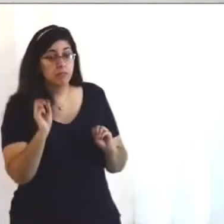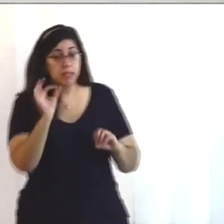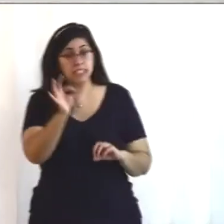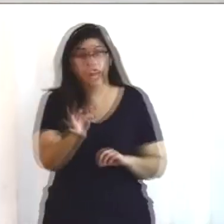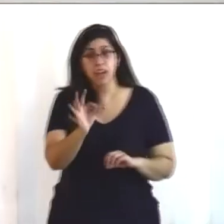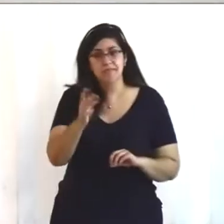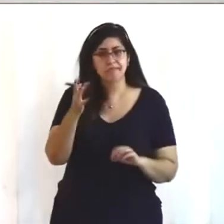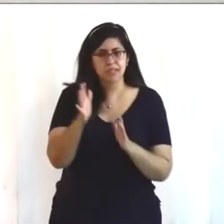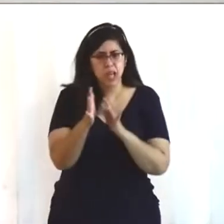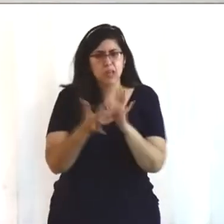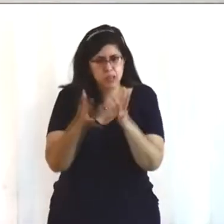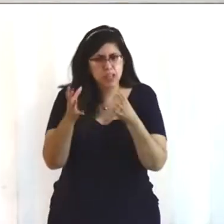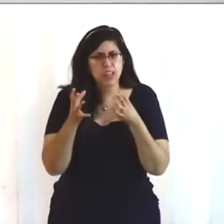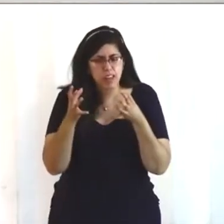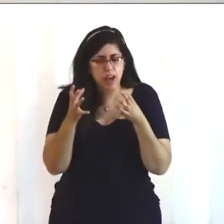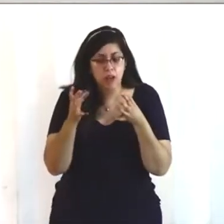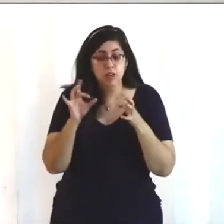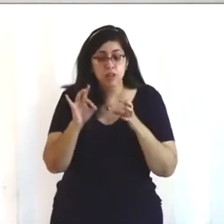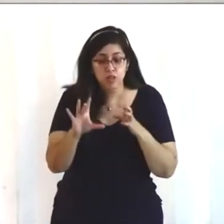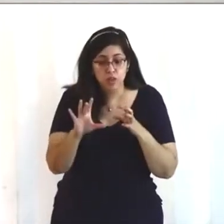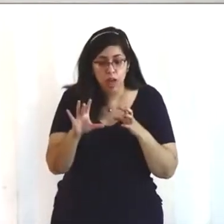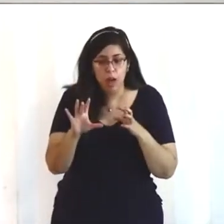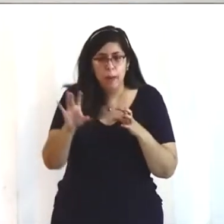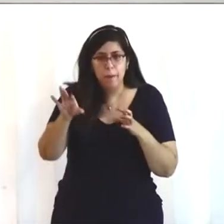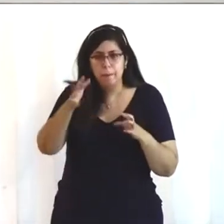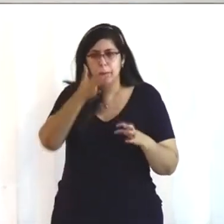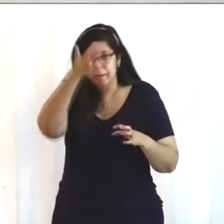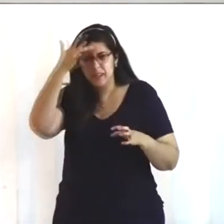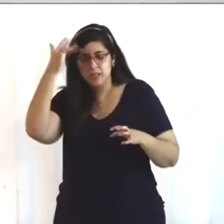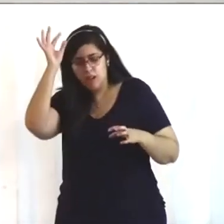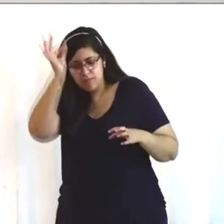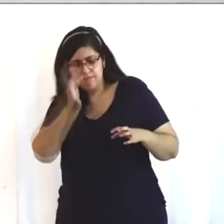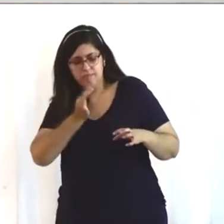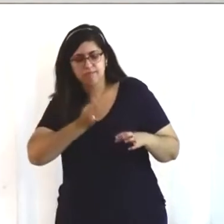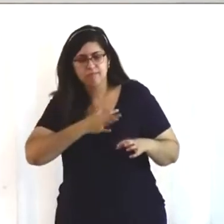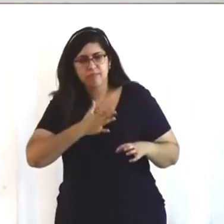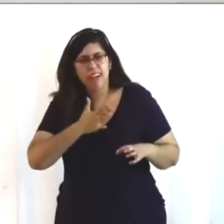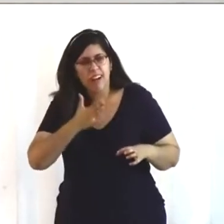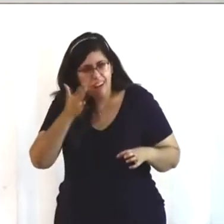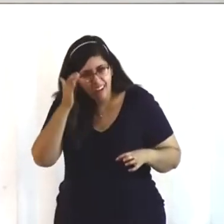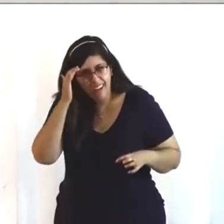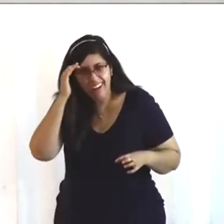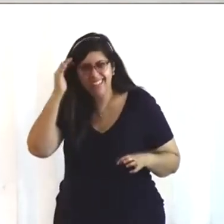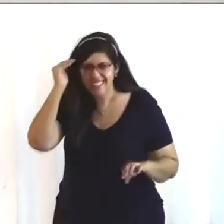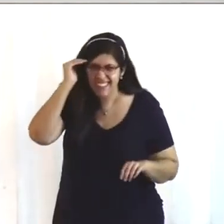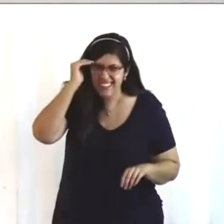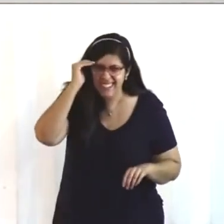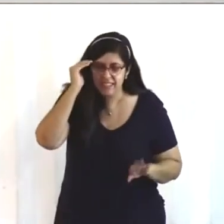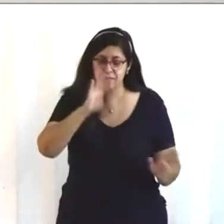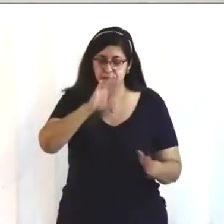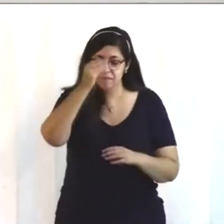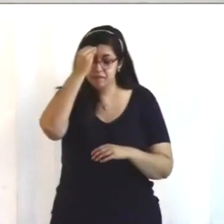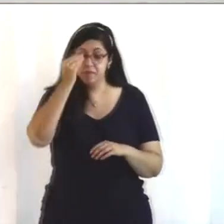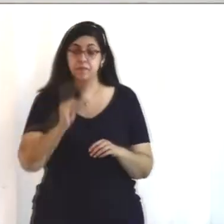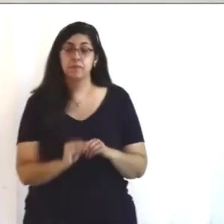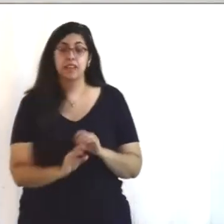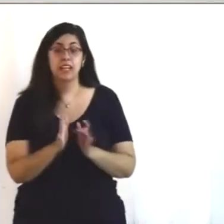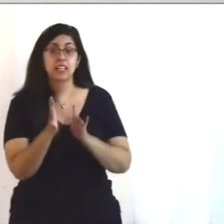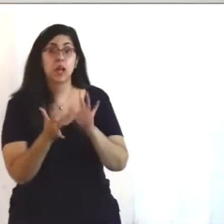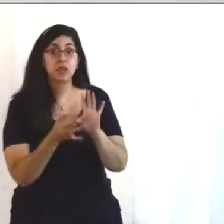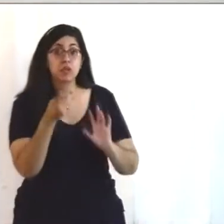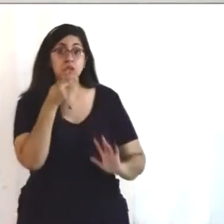E então ele começa a falar sobre reino e sobre possibilidade de reino dividido. E